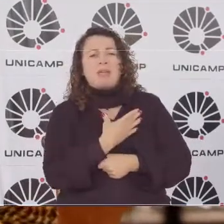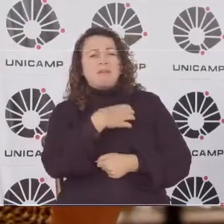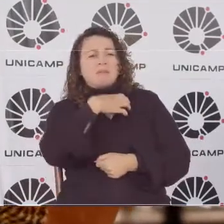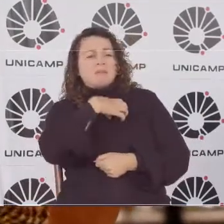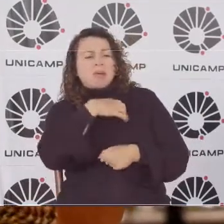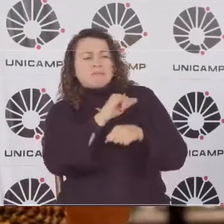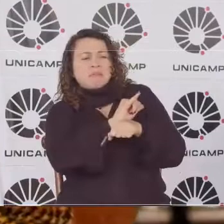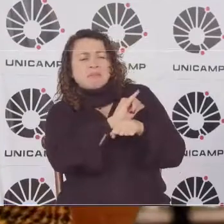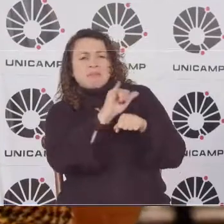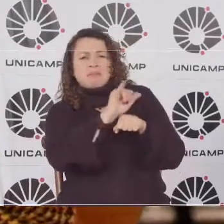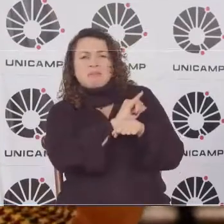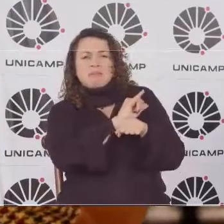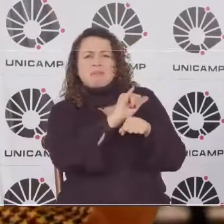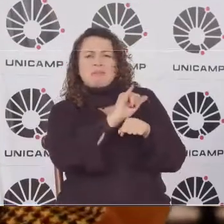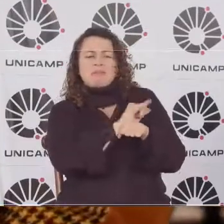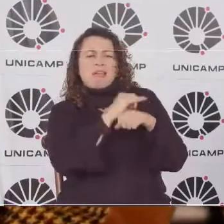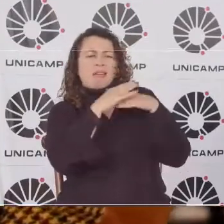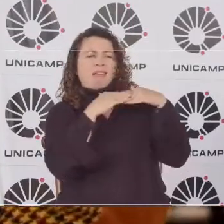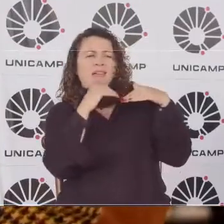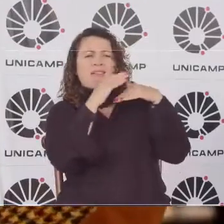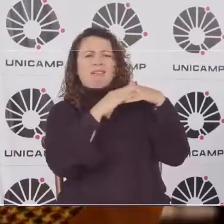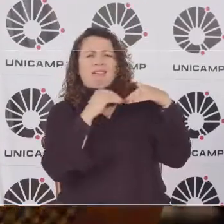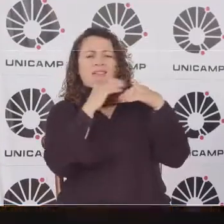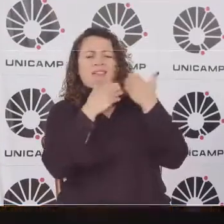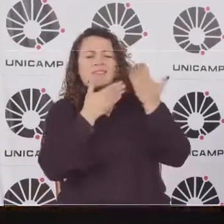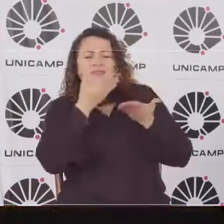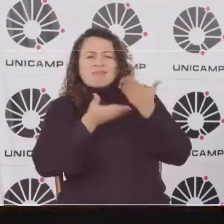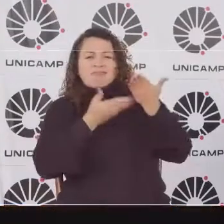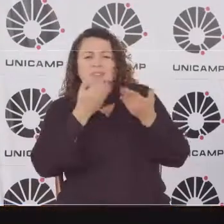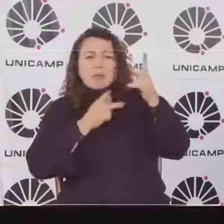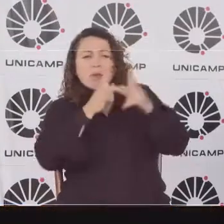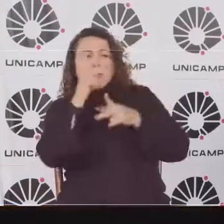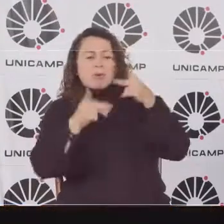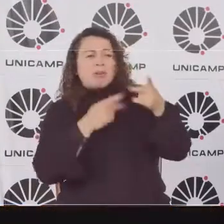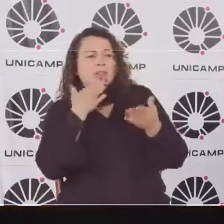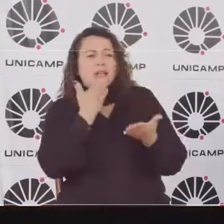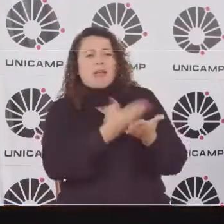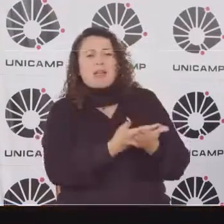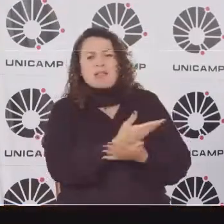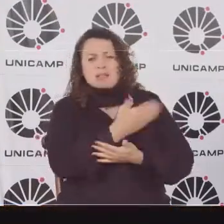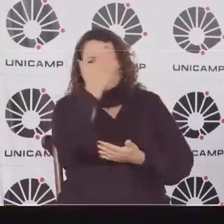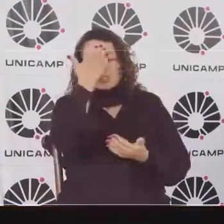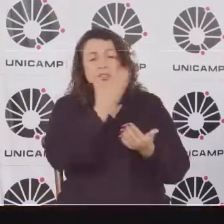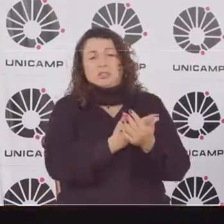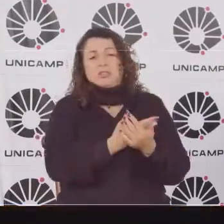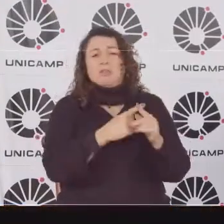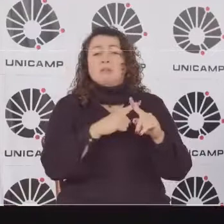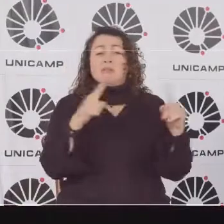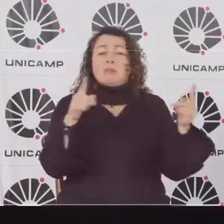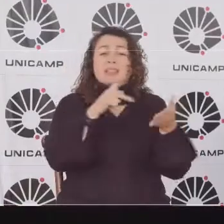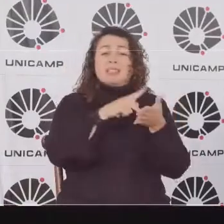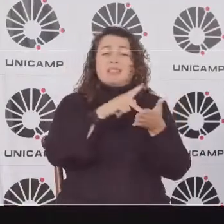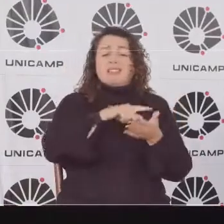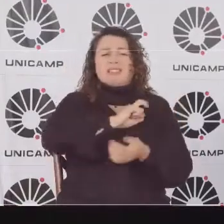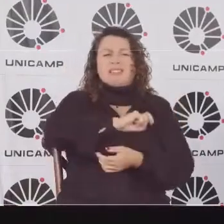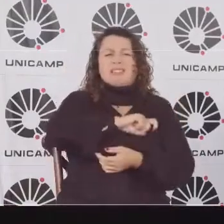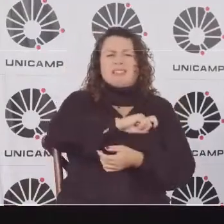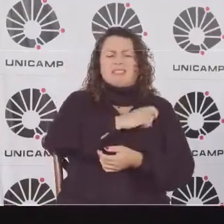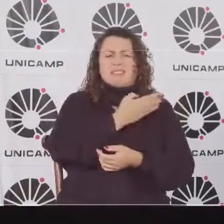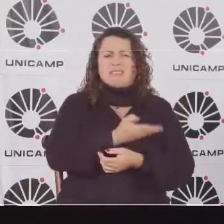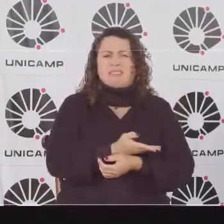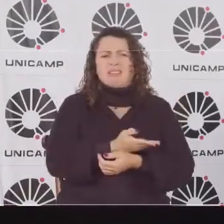calculadas de afetação e Simpatias populistas é mesquinho quando parece